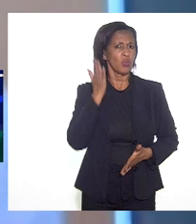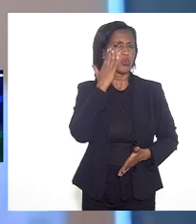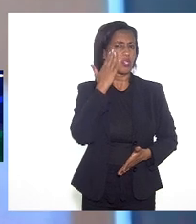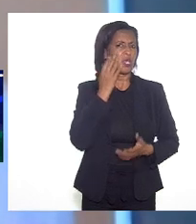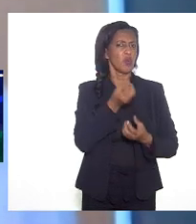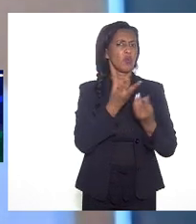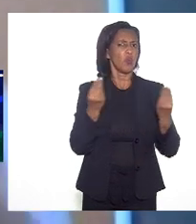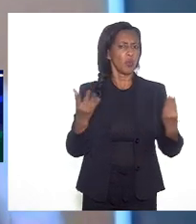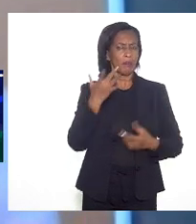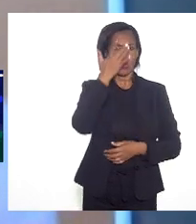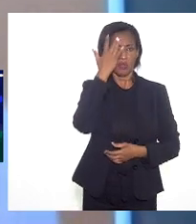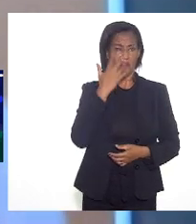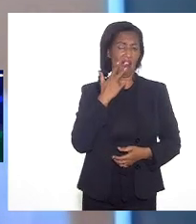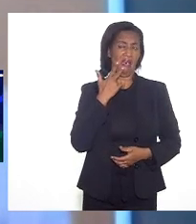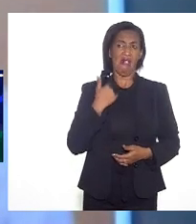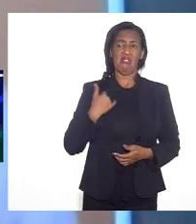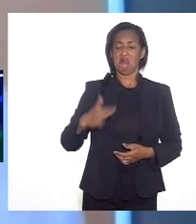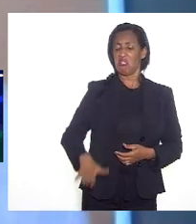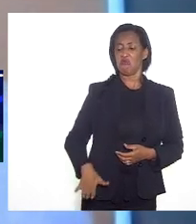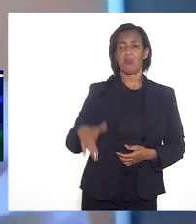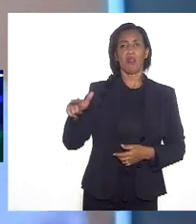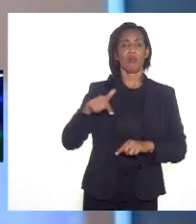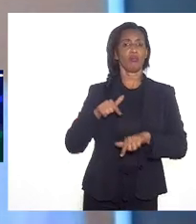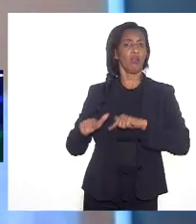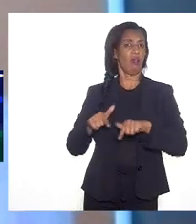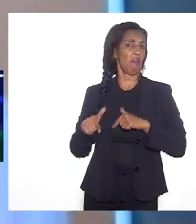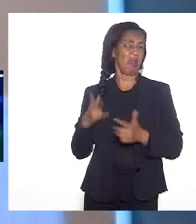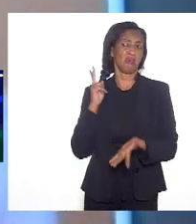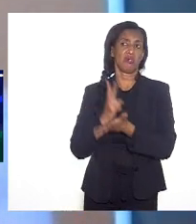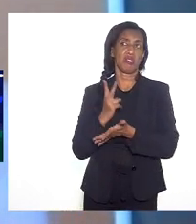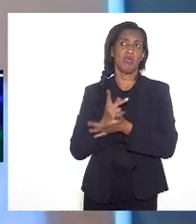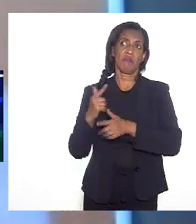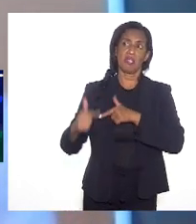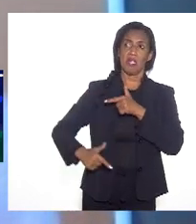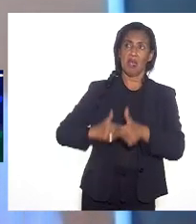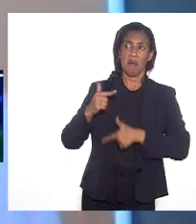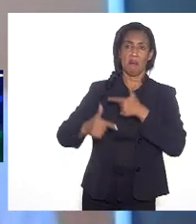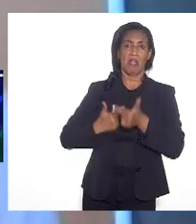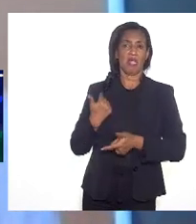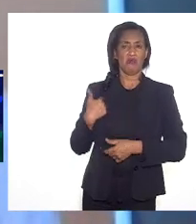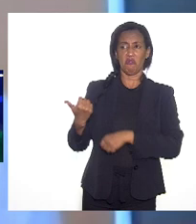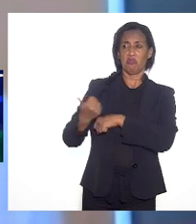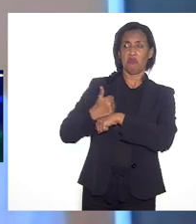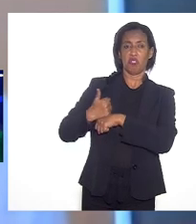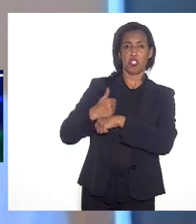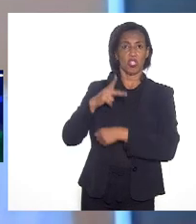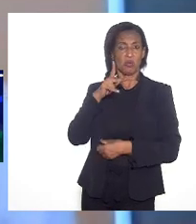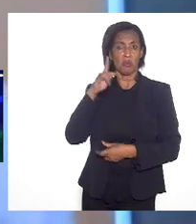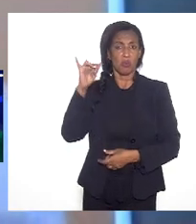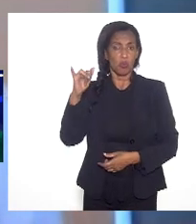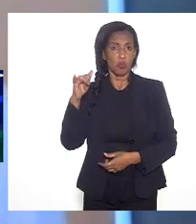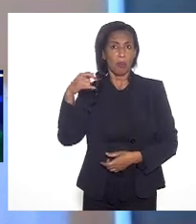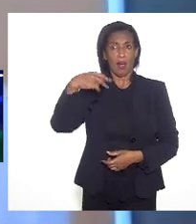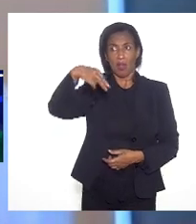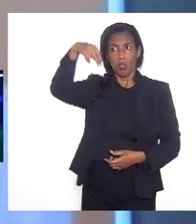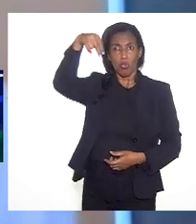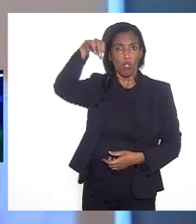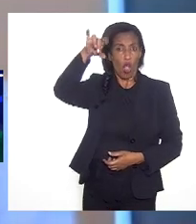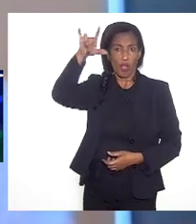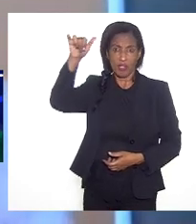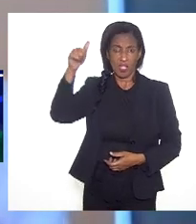gente diz, olha, eu desde criança trabalho, eu sempre trabalhei, foi digno. Muitos pais, no Nordeste,